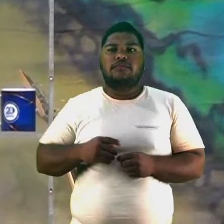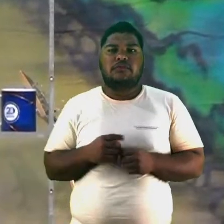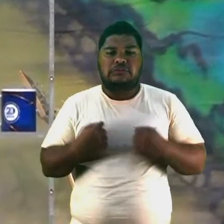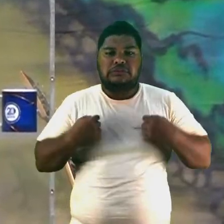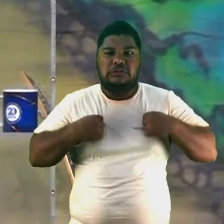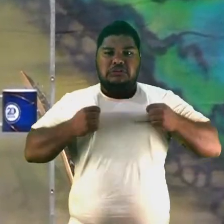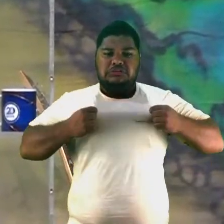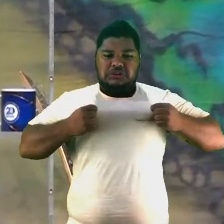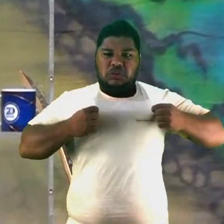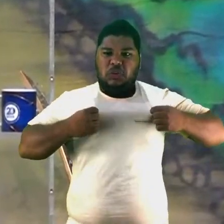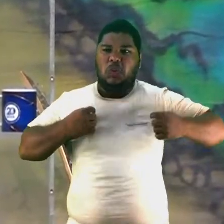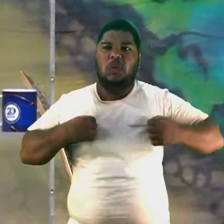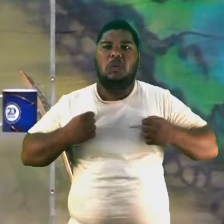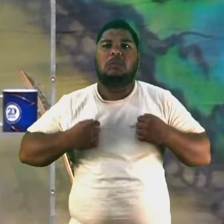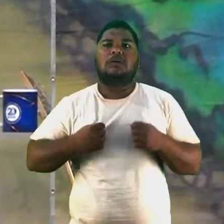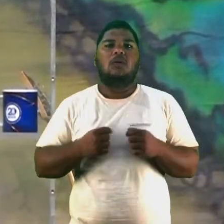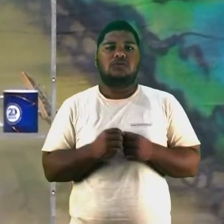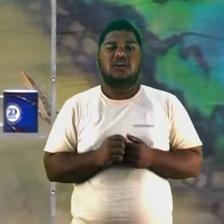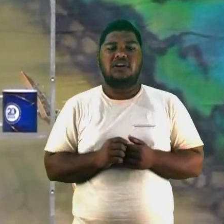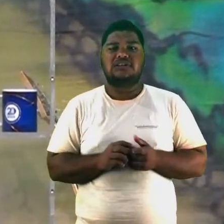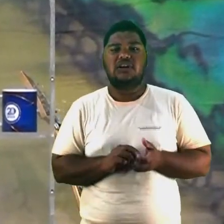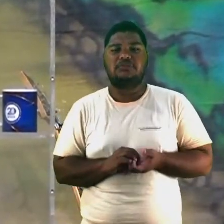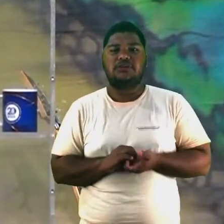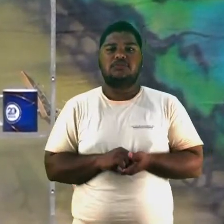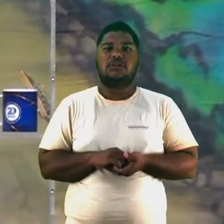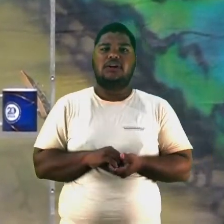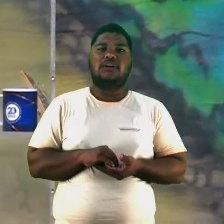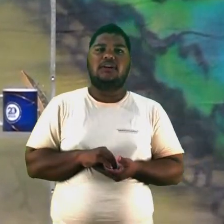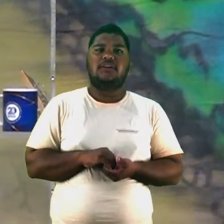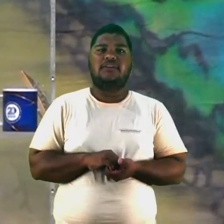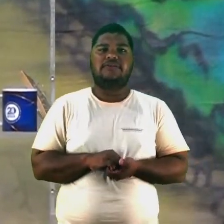com a camisa. E era isso que acontecia mesmo.